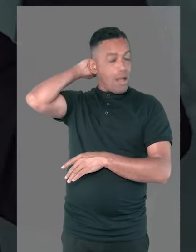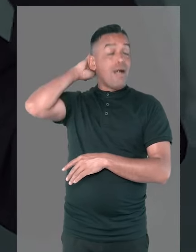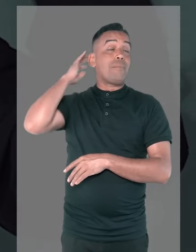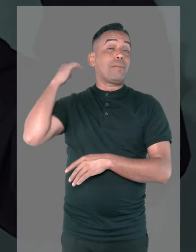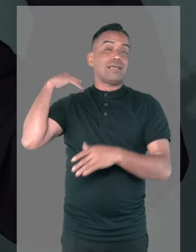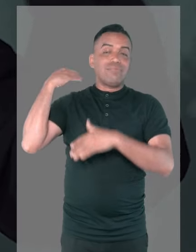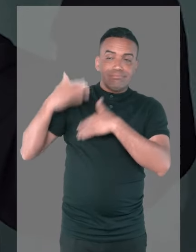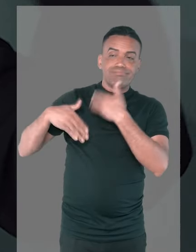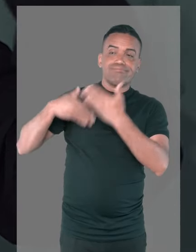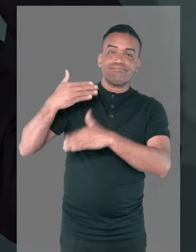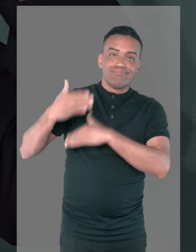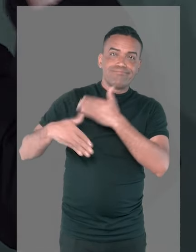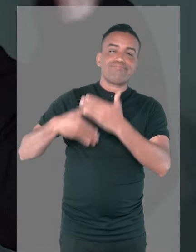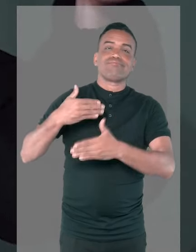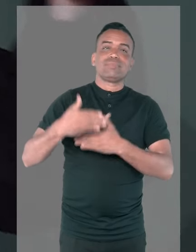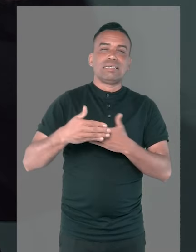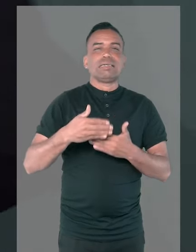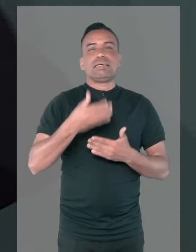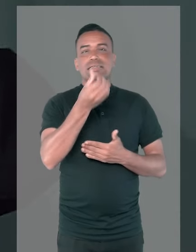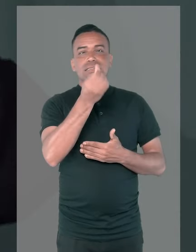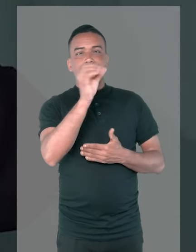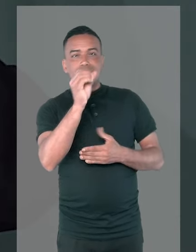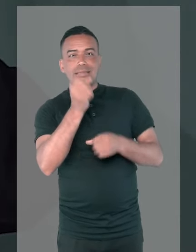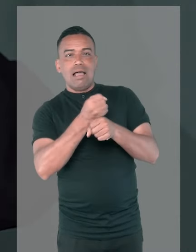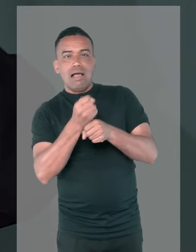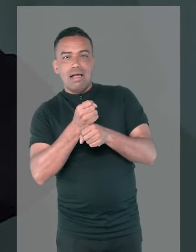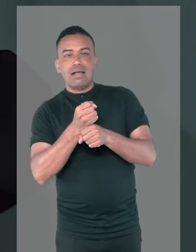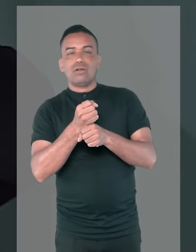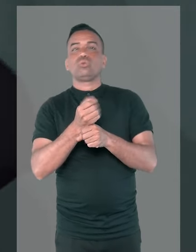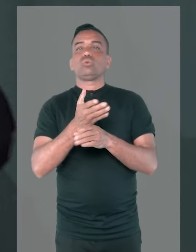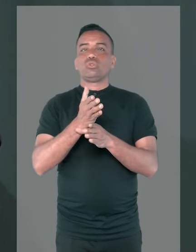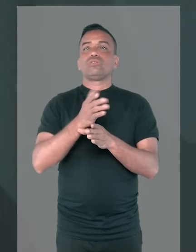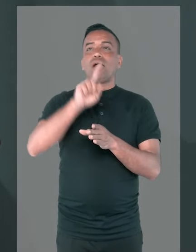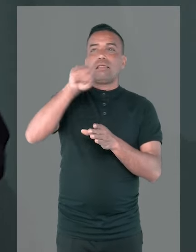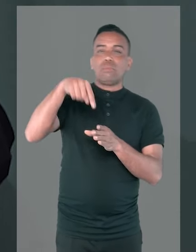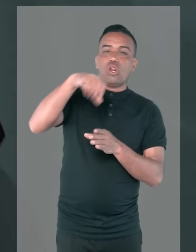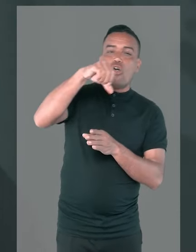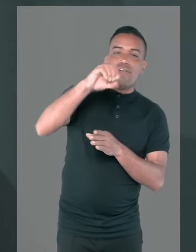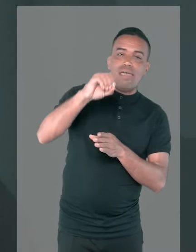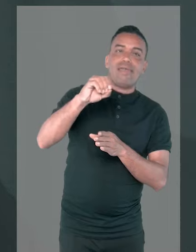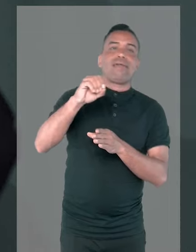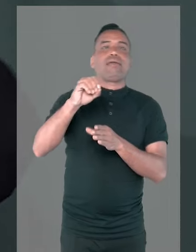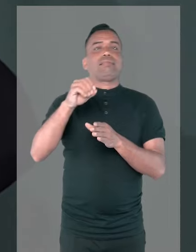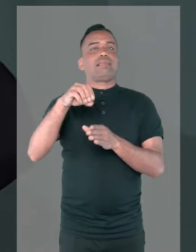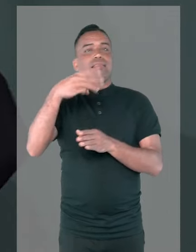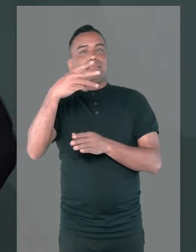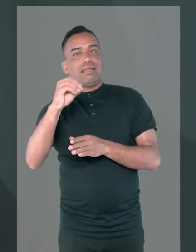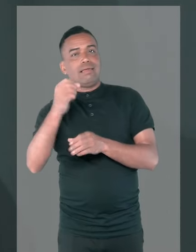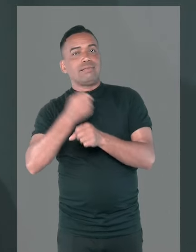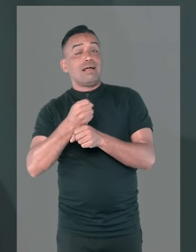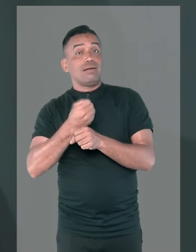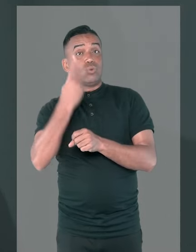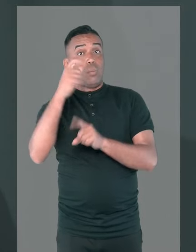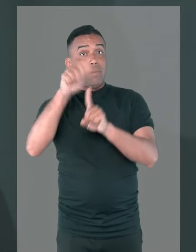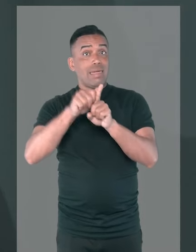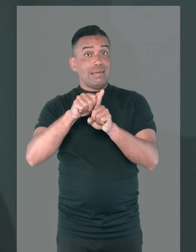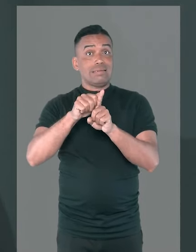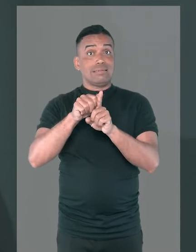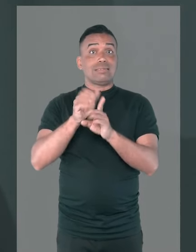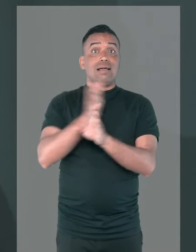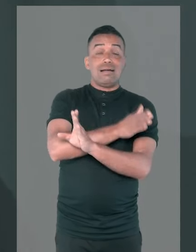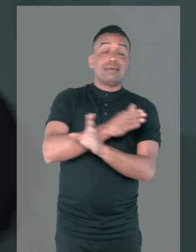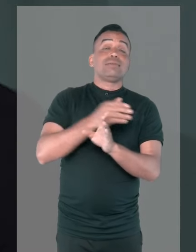né? 60 anos antes, 90 anos antes, 30 anos antes, um mês antes, uma semana antes,